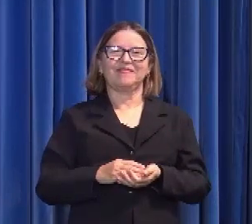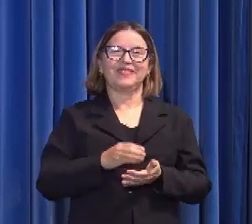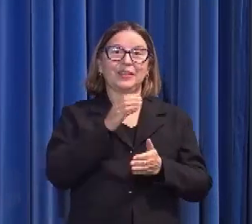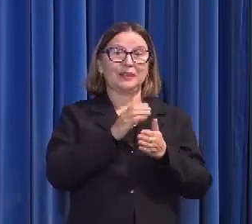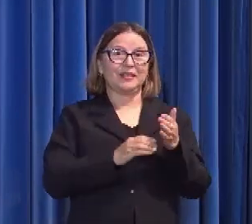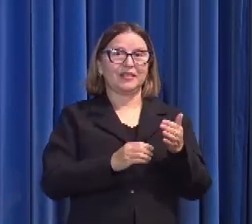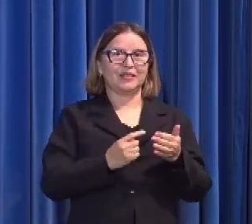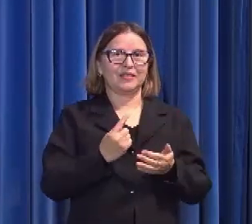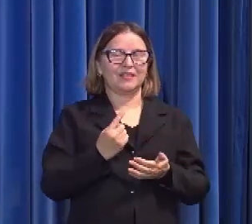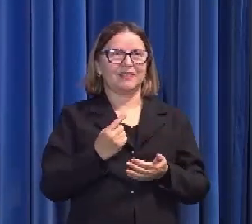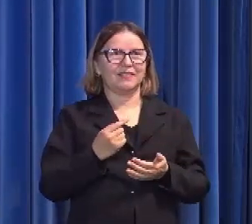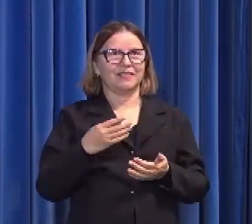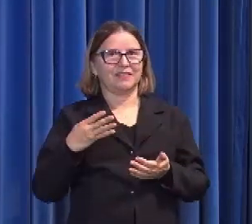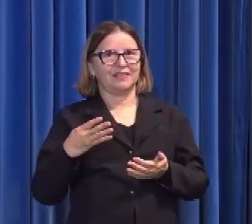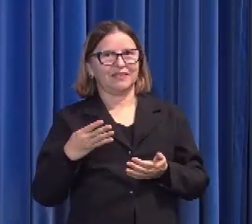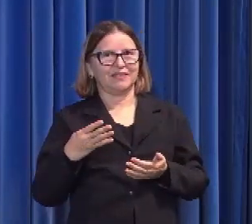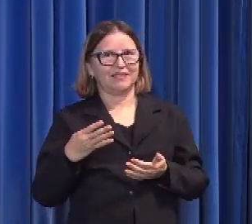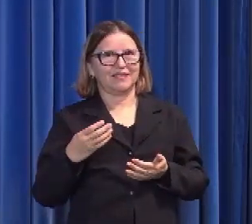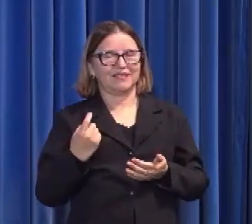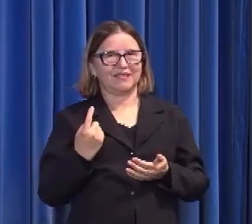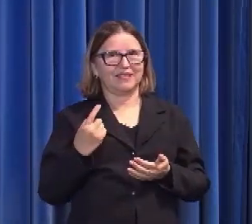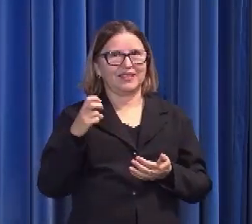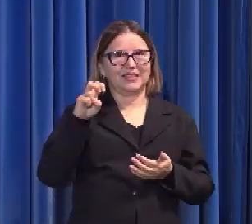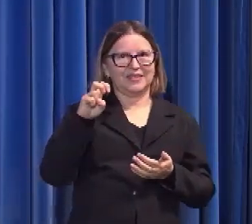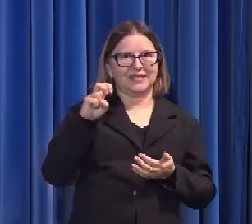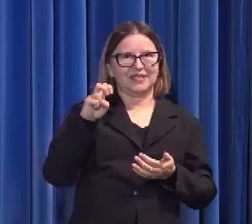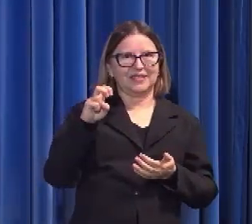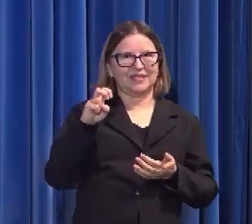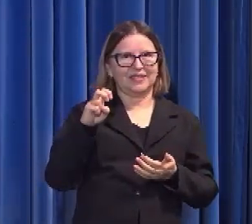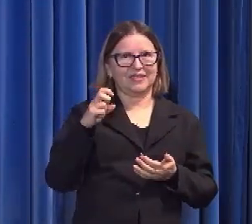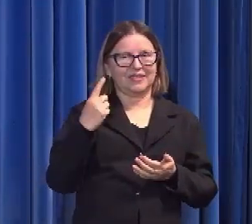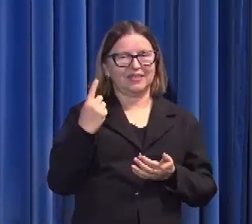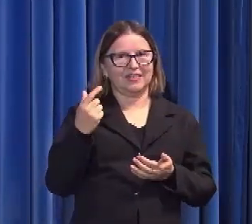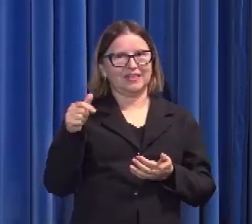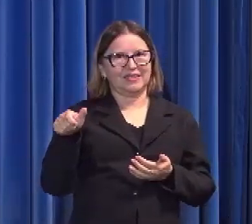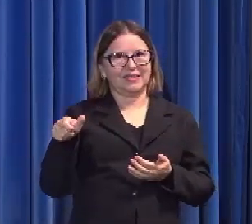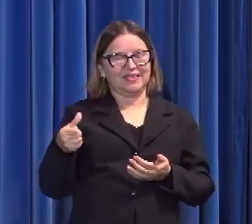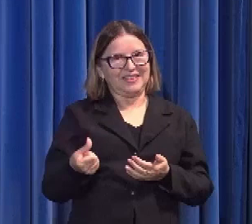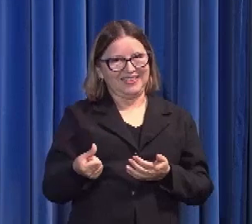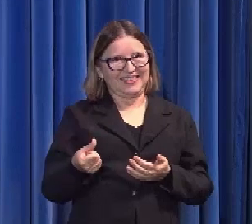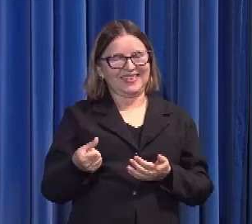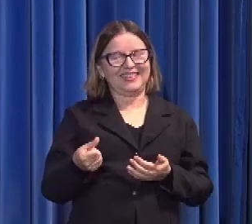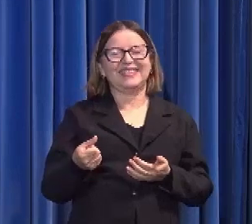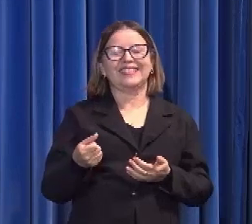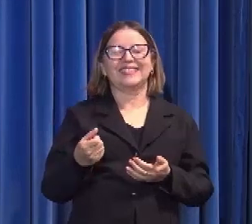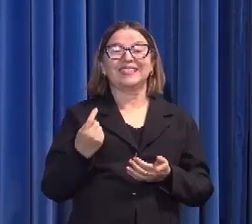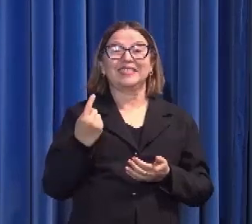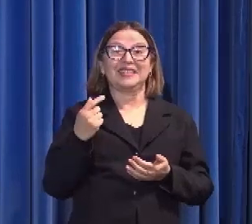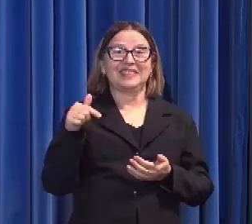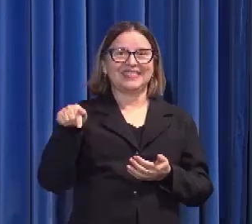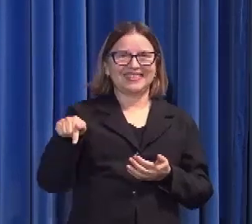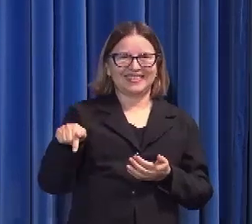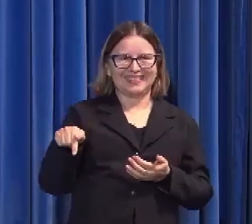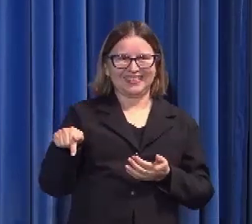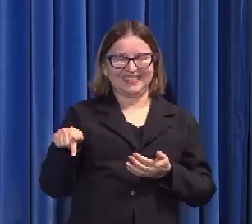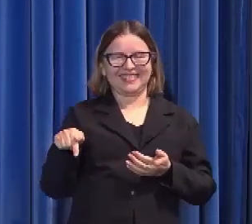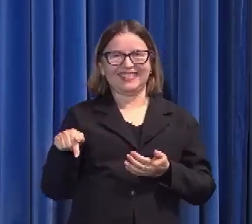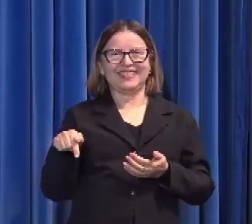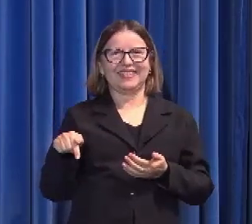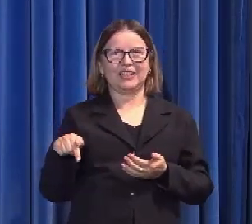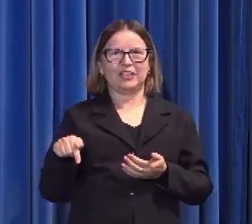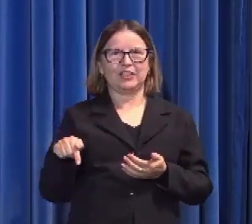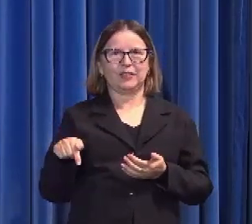14 15 16 e 17 e eles